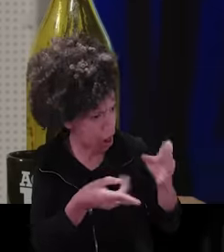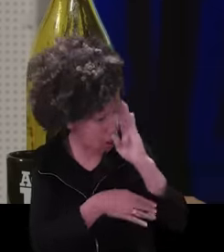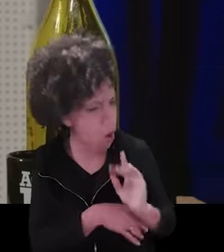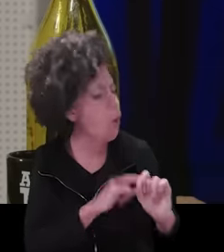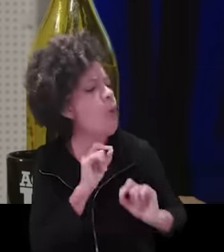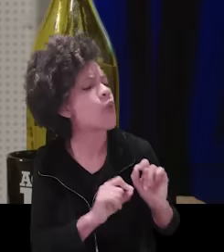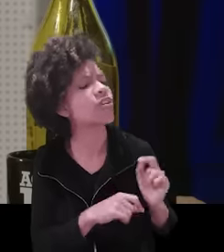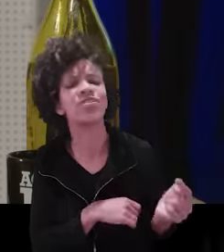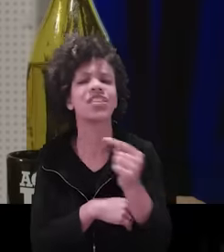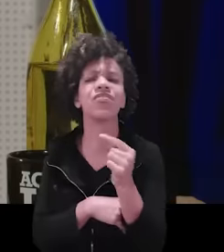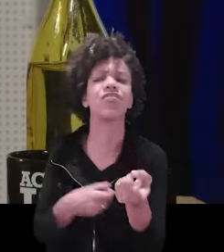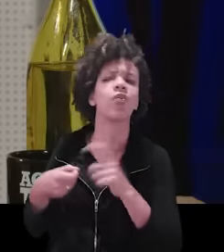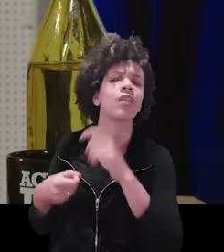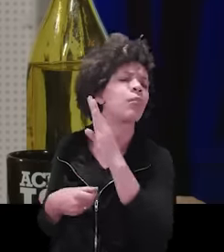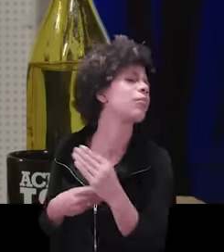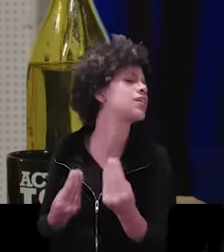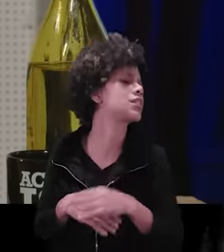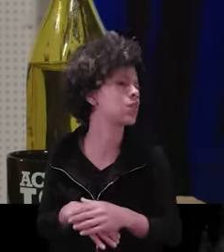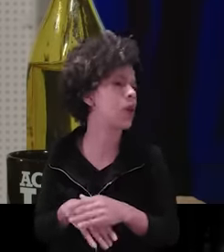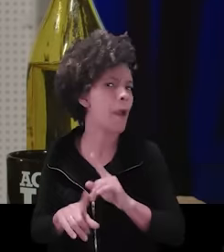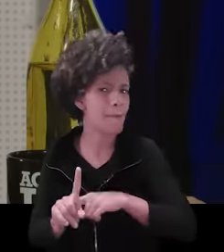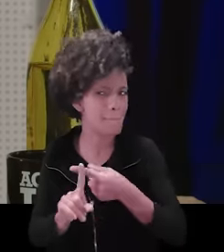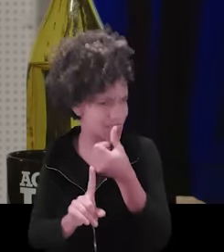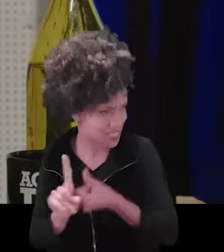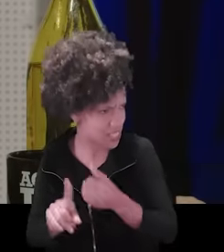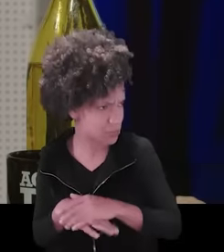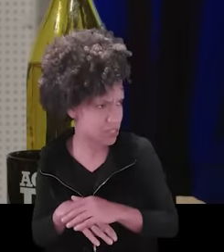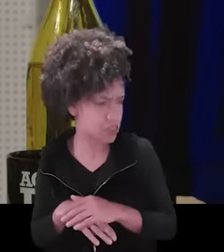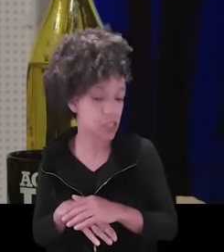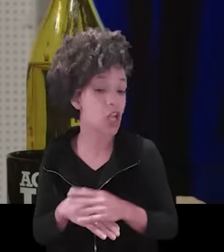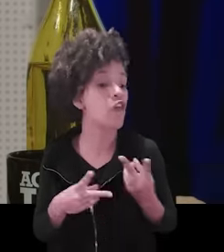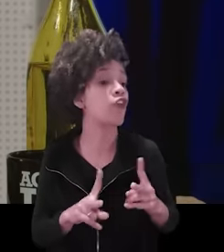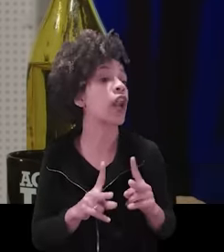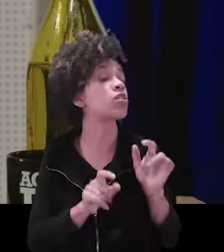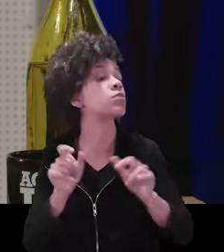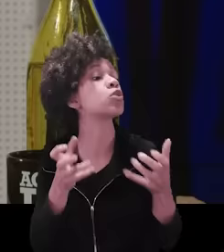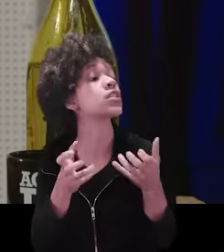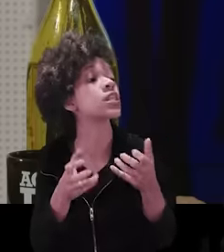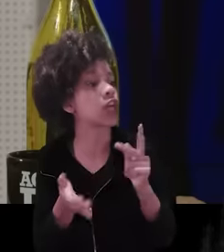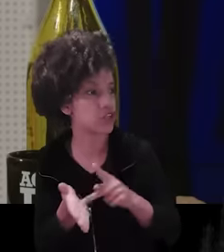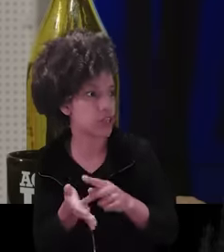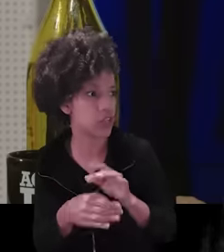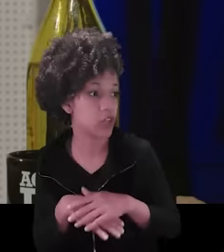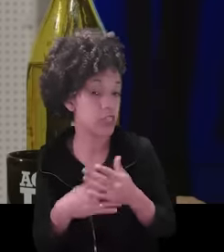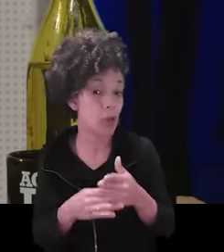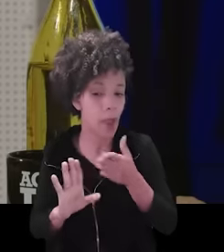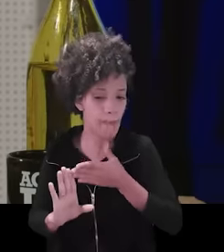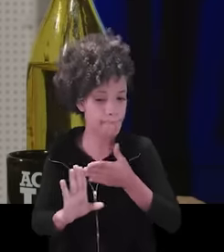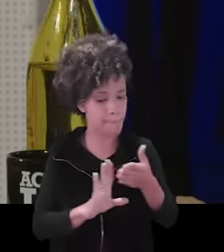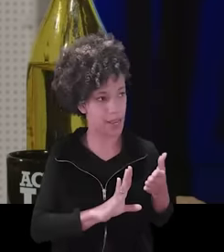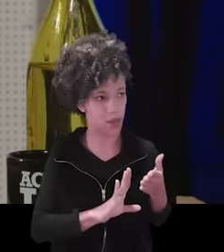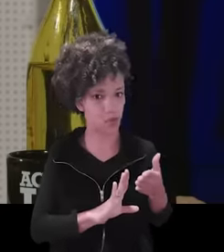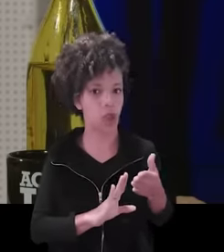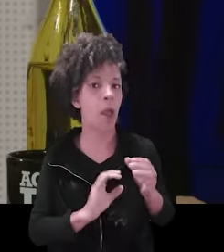o brincar que que você tá querendo ir para o Brasil então vou dar para quem dá valor é isso então tem isso então brincar é